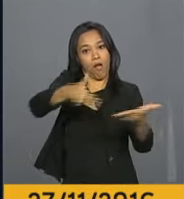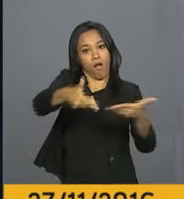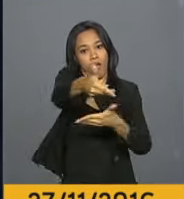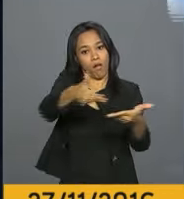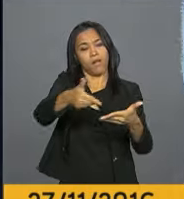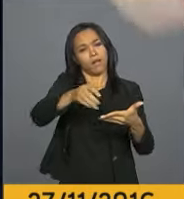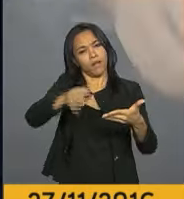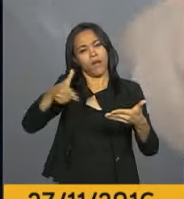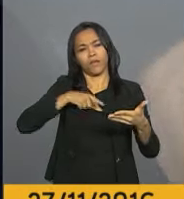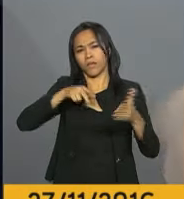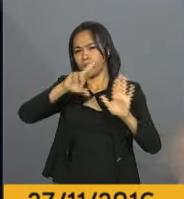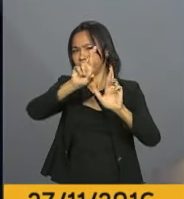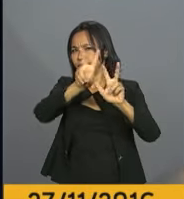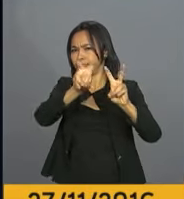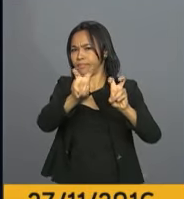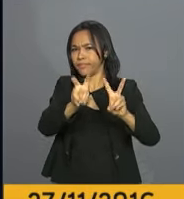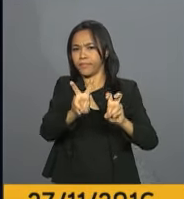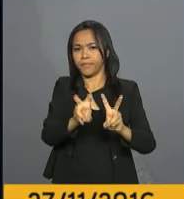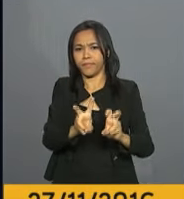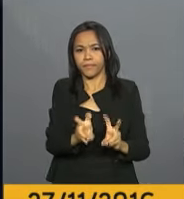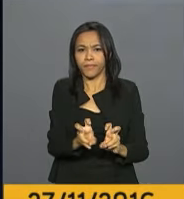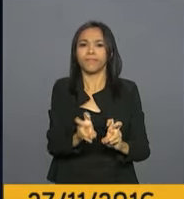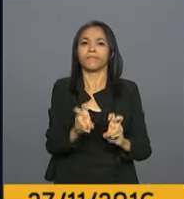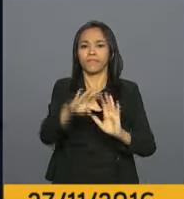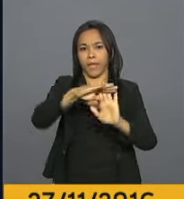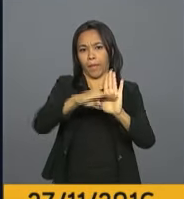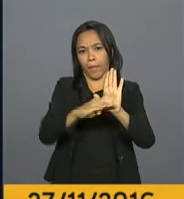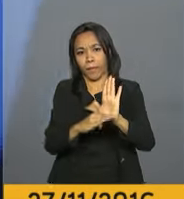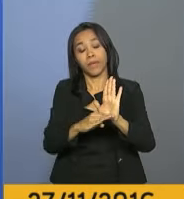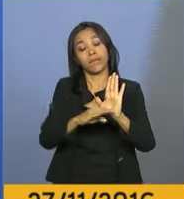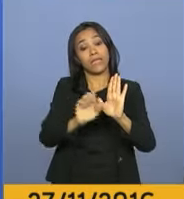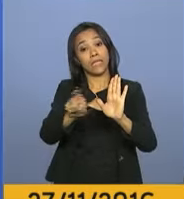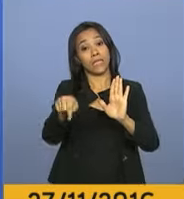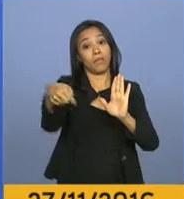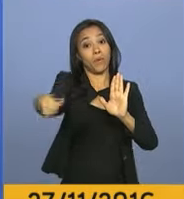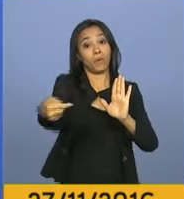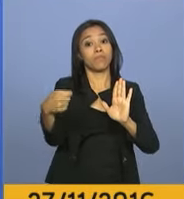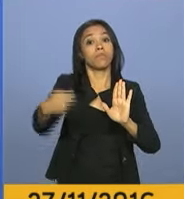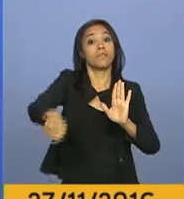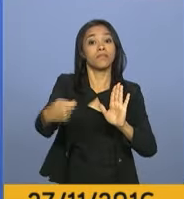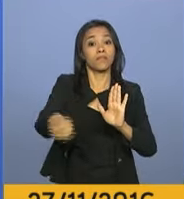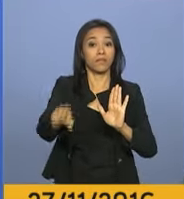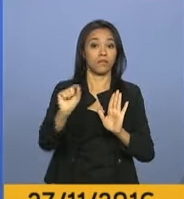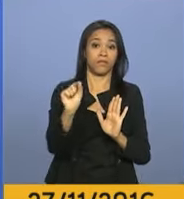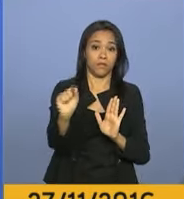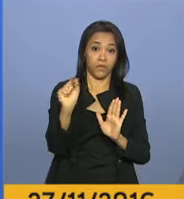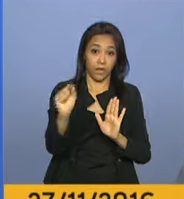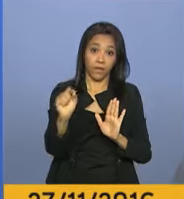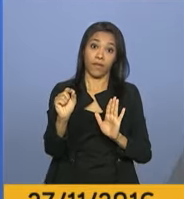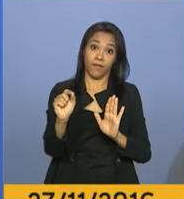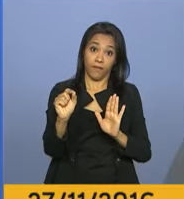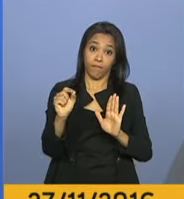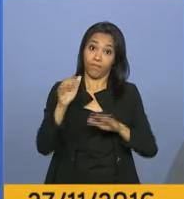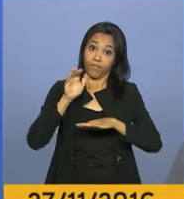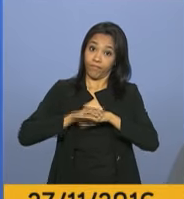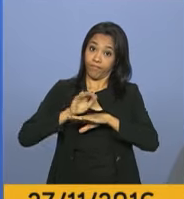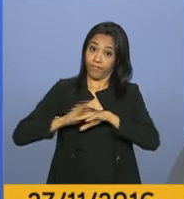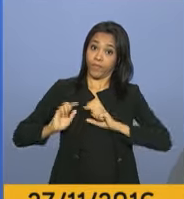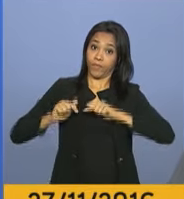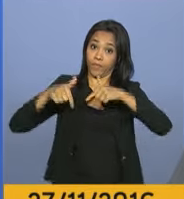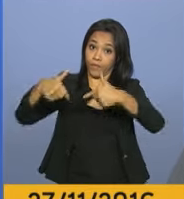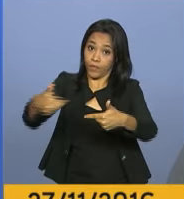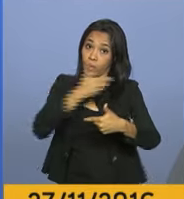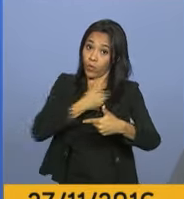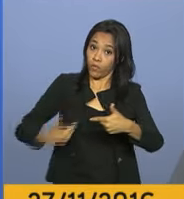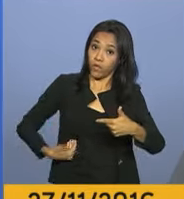dessas matérias, ao depois, exigem a manifestação do Poder Executivo, por